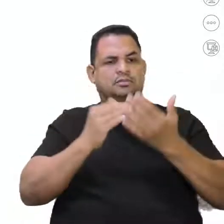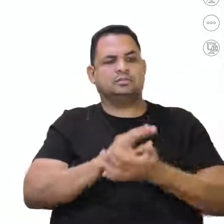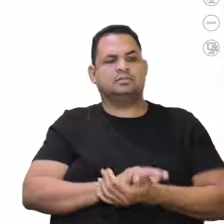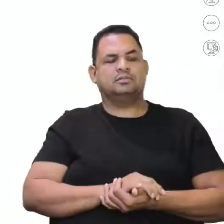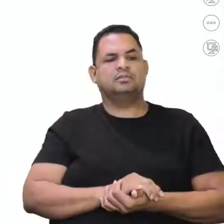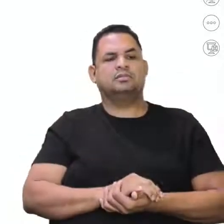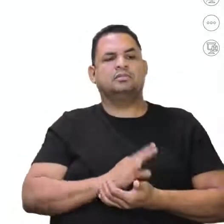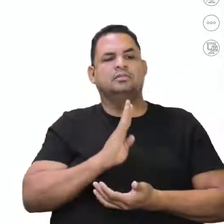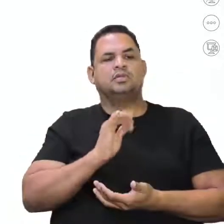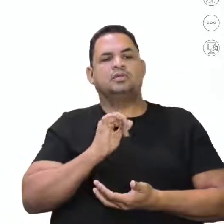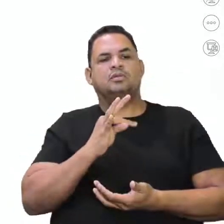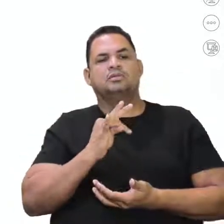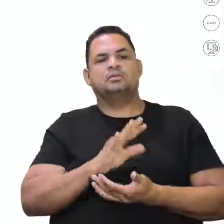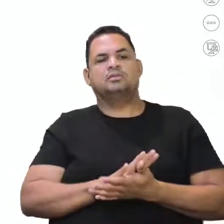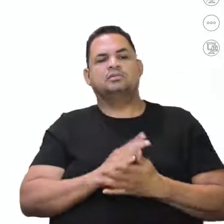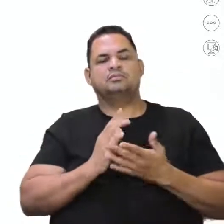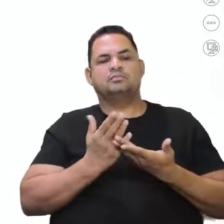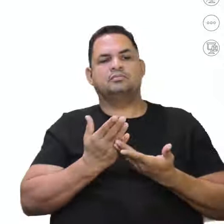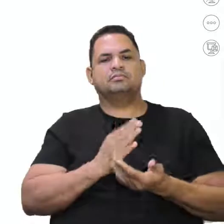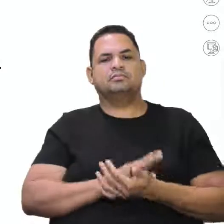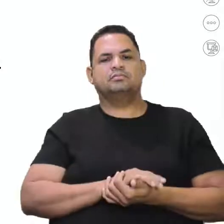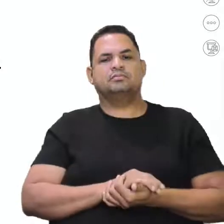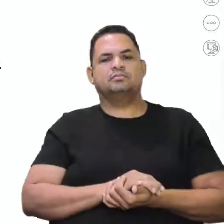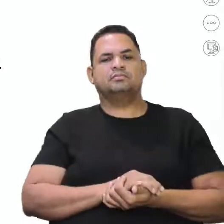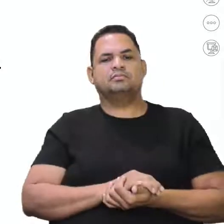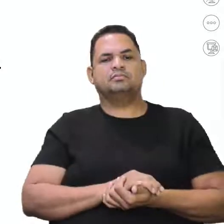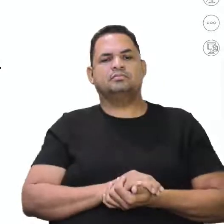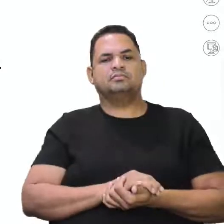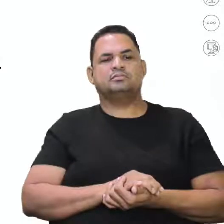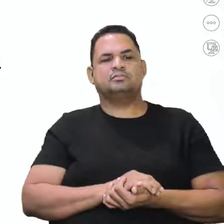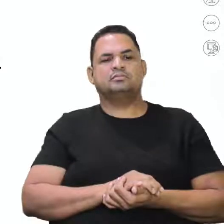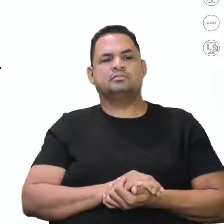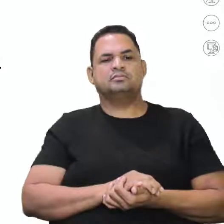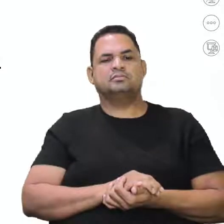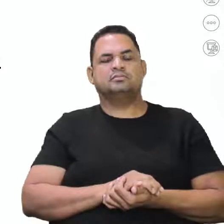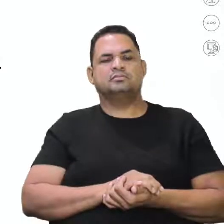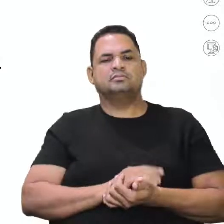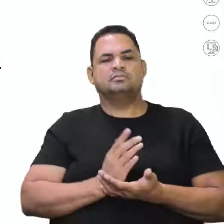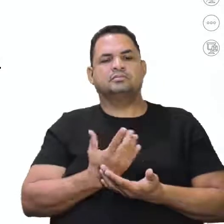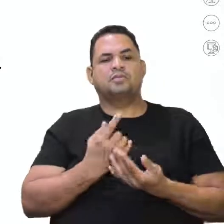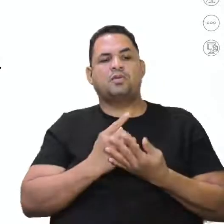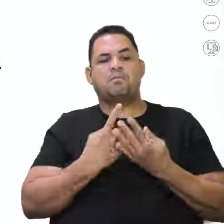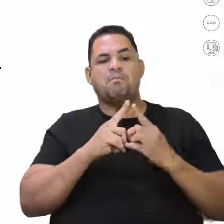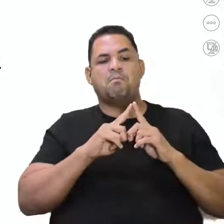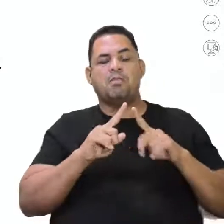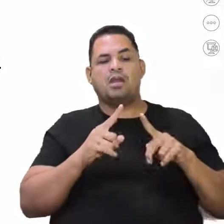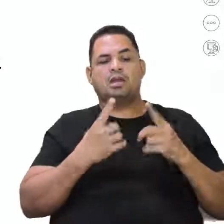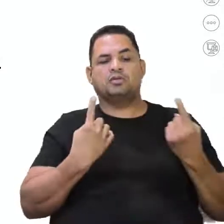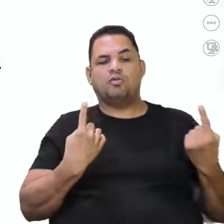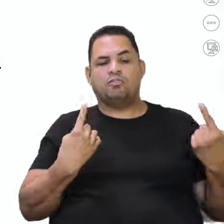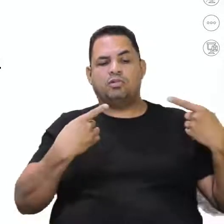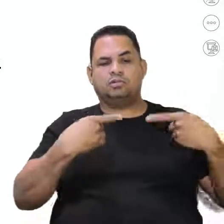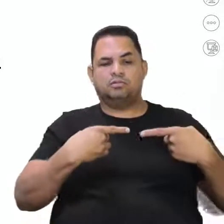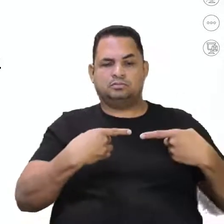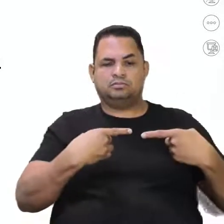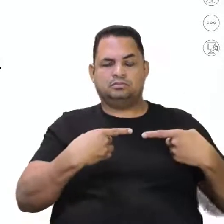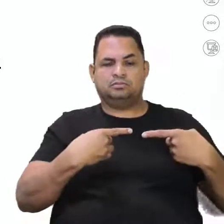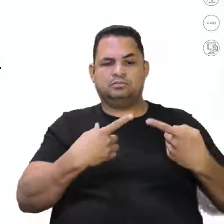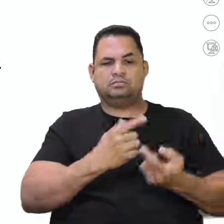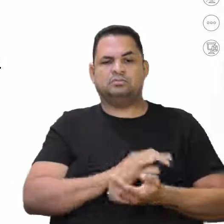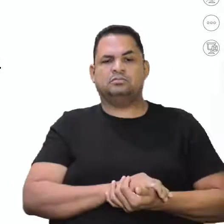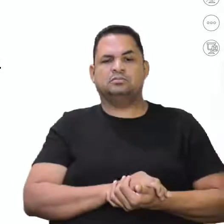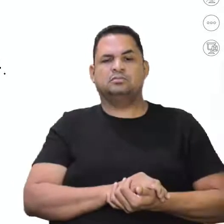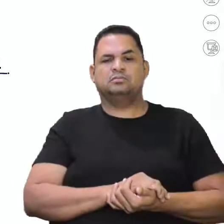But, que significa o quê? Mas, ele expressa ideia de quê? Ideia de contraste, ok? Oposição.